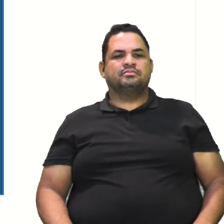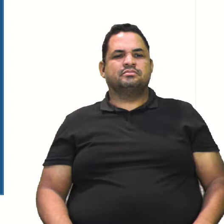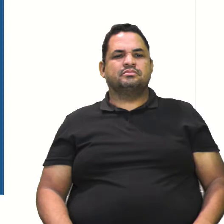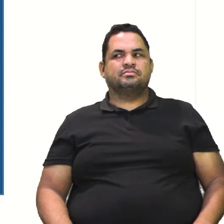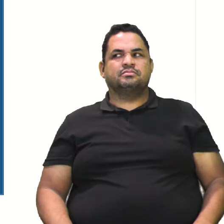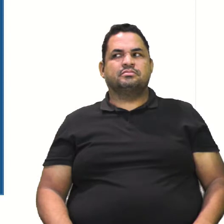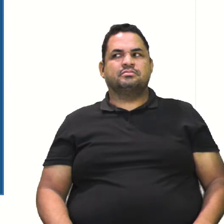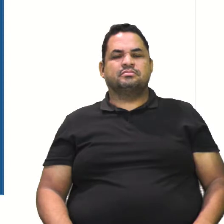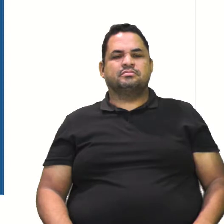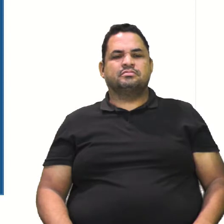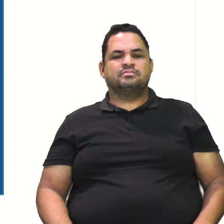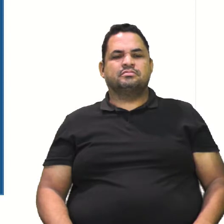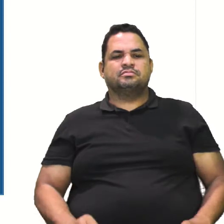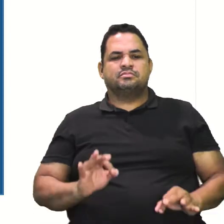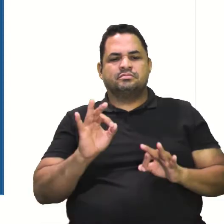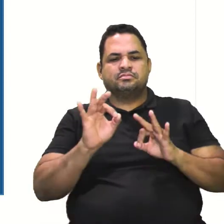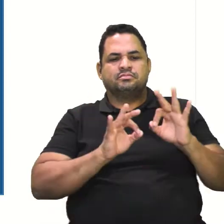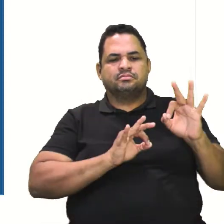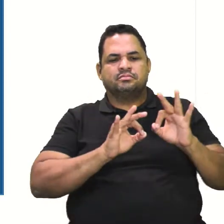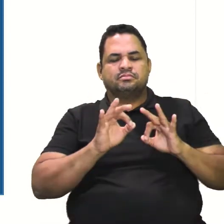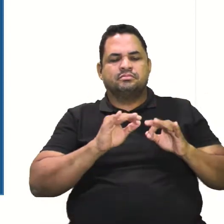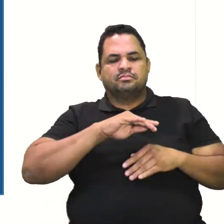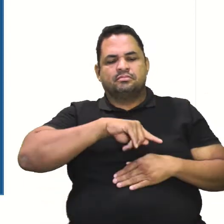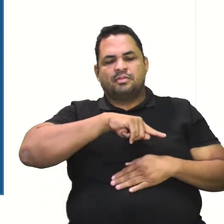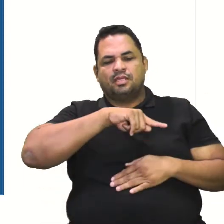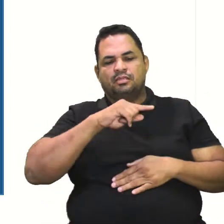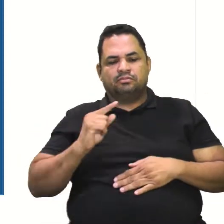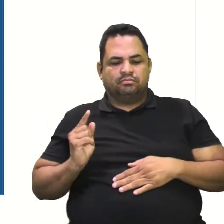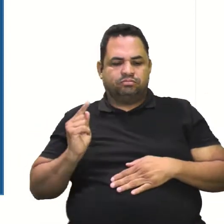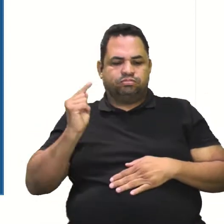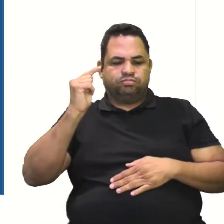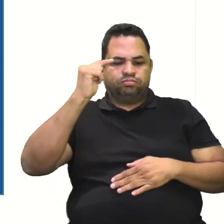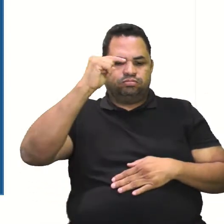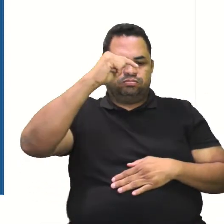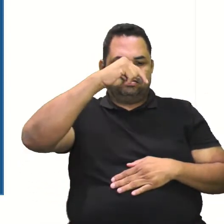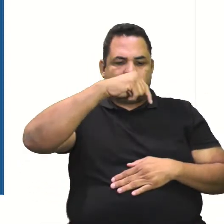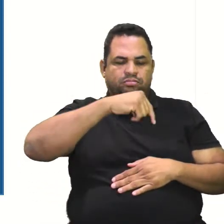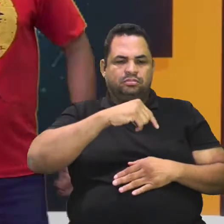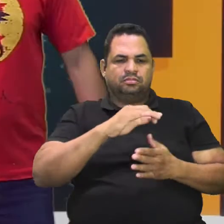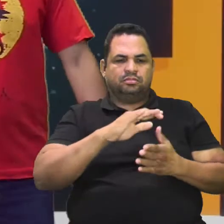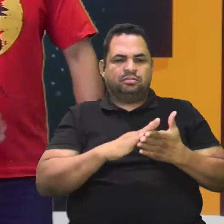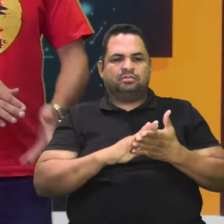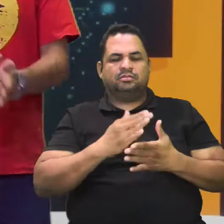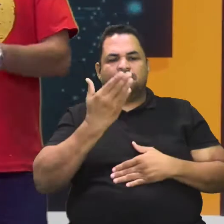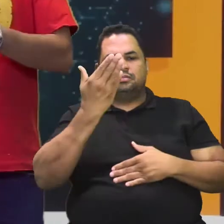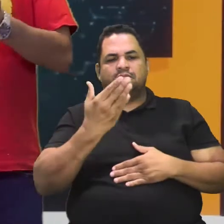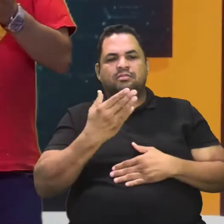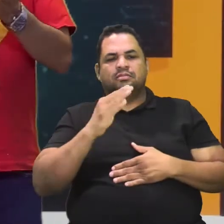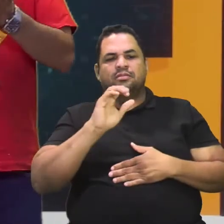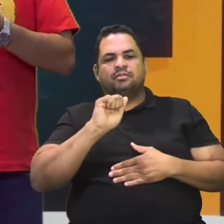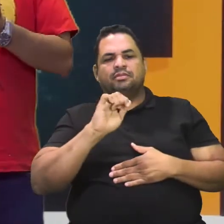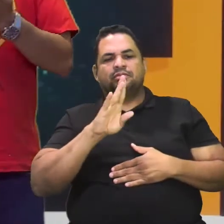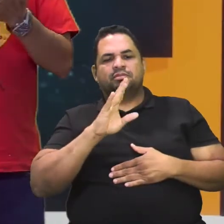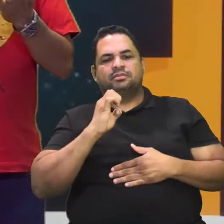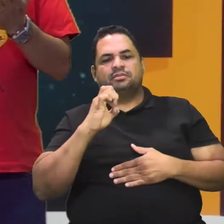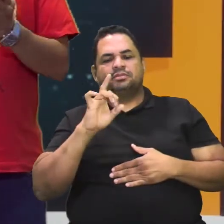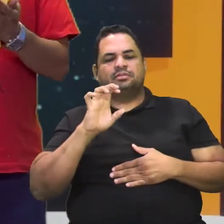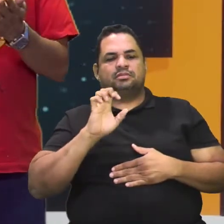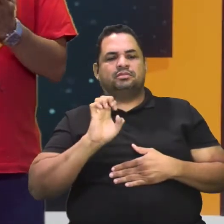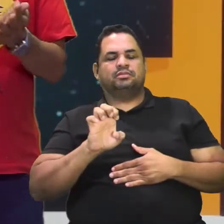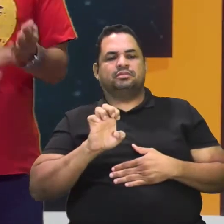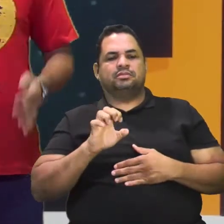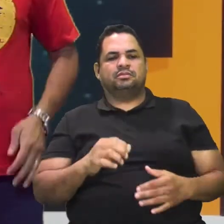E aí, a trajetória de um projétil em queda livre é uma parábola, é uma elipse, é uma hipérbole ou é